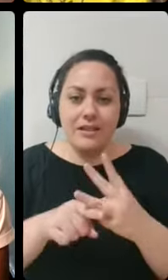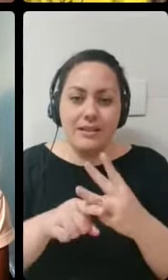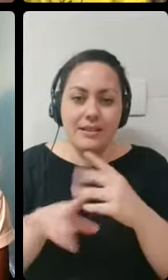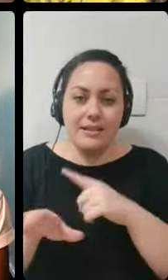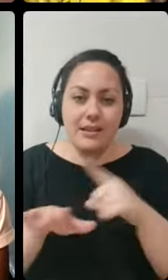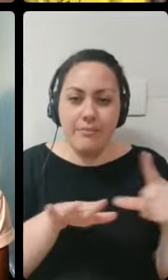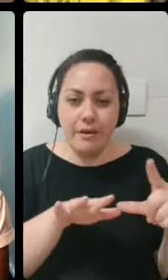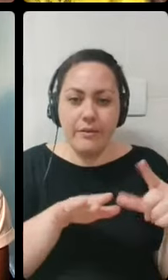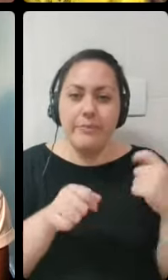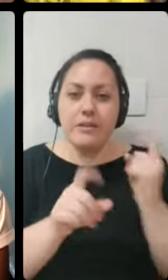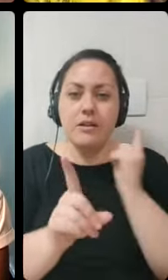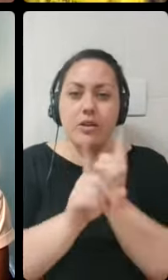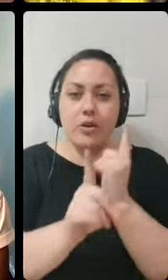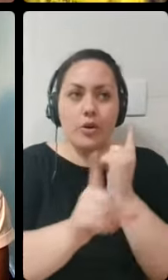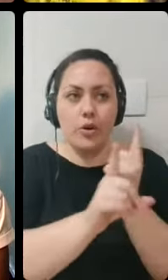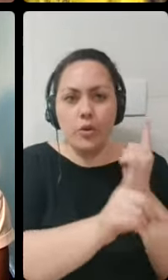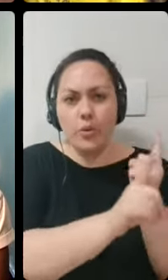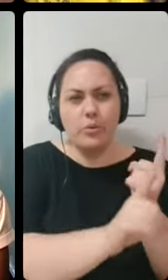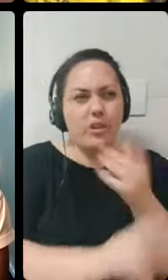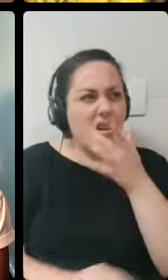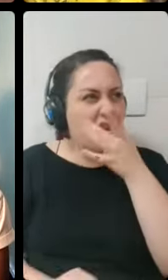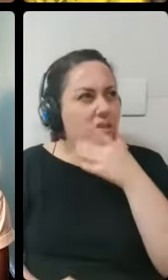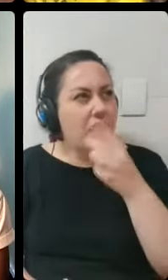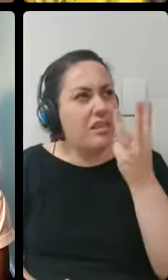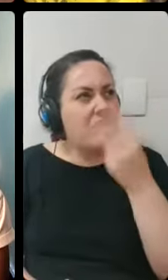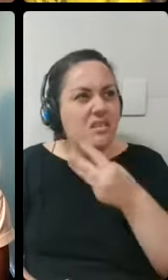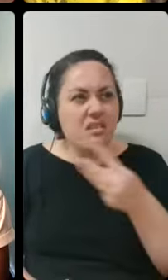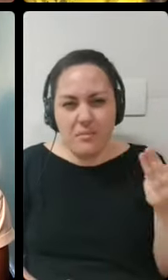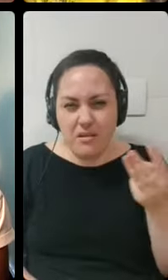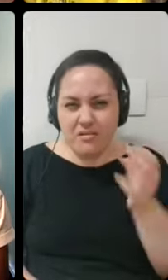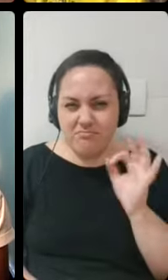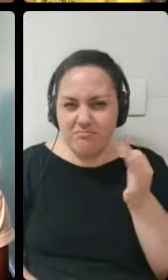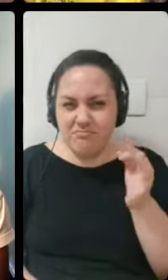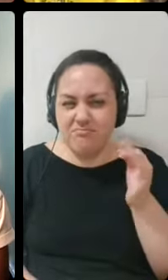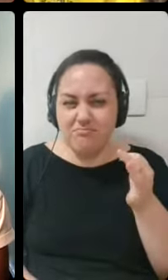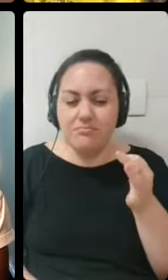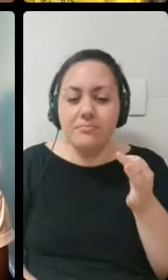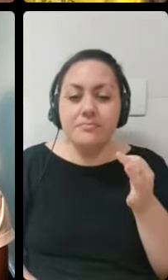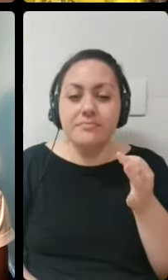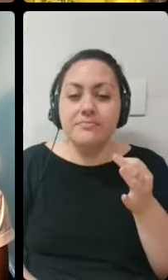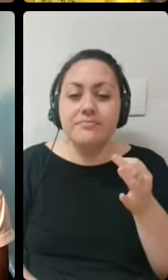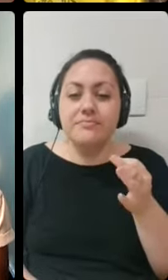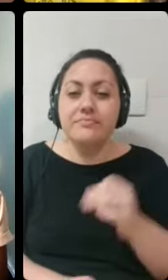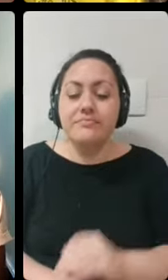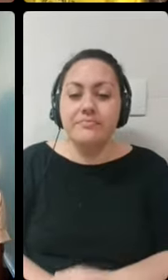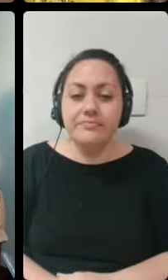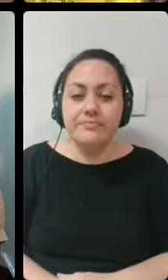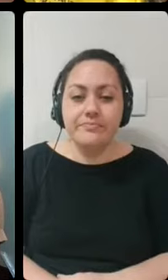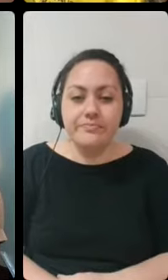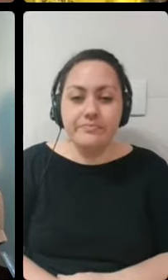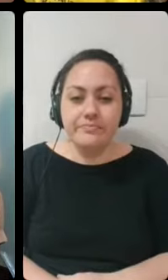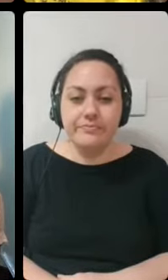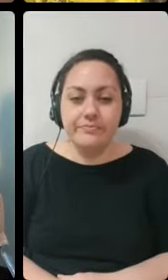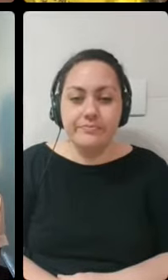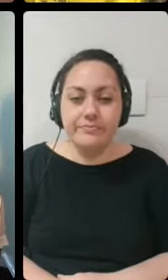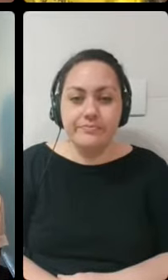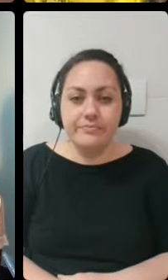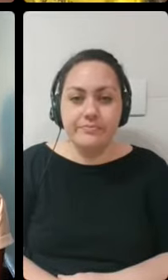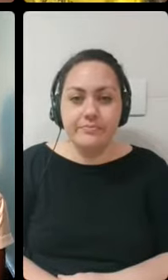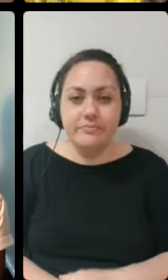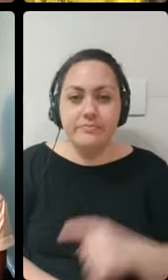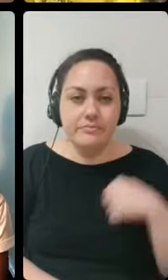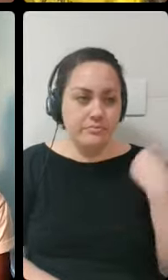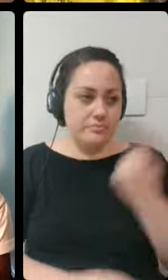encontram por, se eu não me engano, 3 semanas. Né? Isso em que a gente está junto, né? A gente, que eu digo, o pessoal que